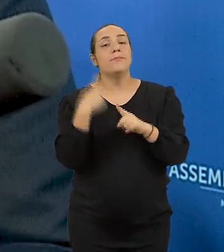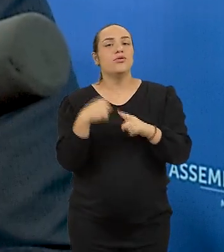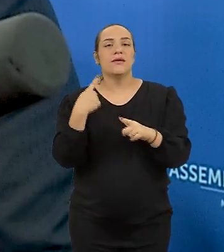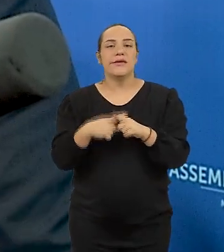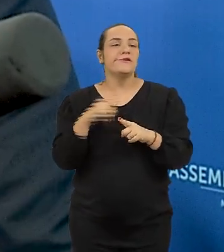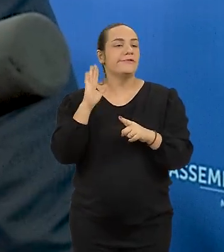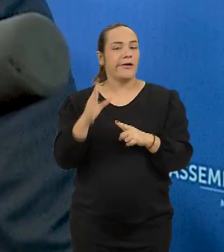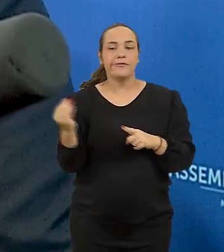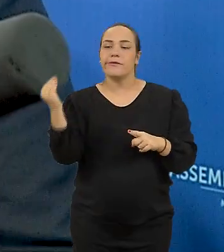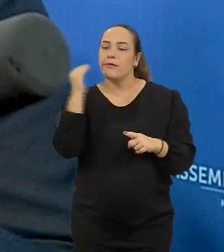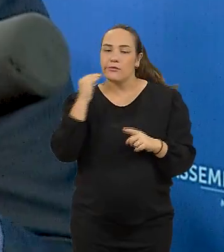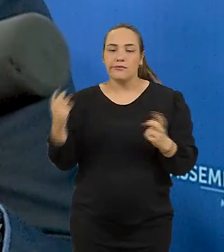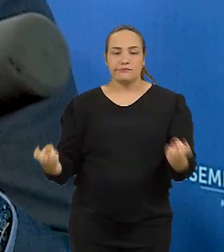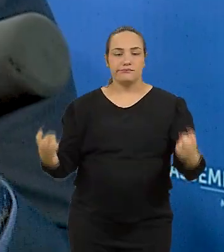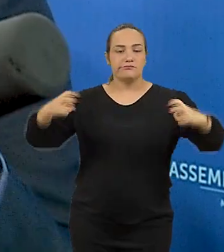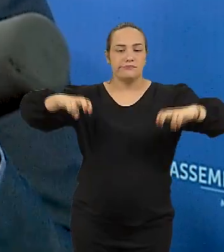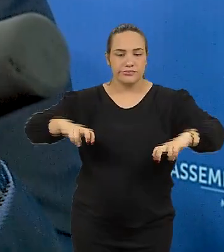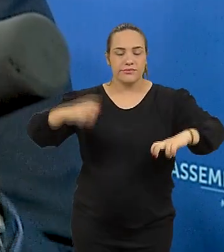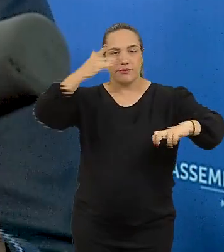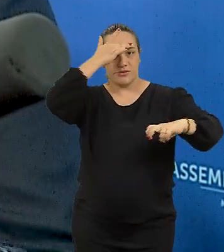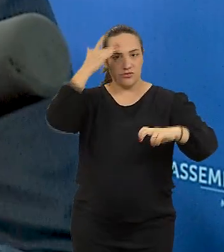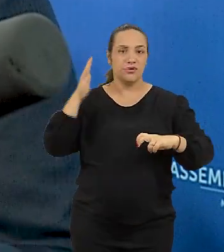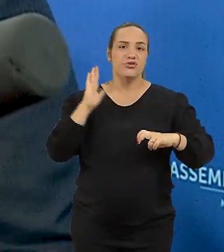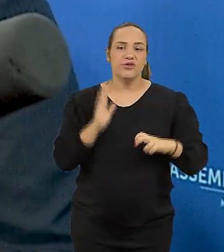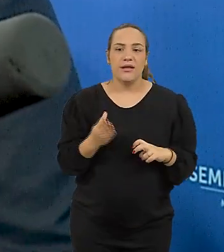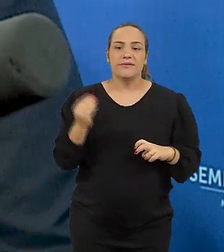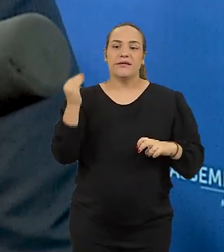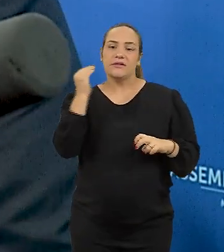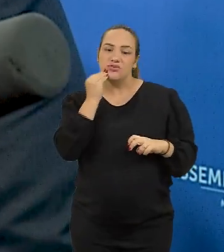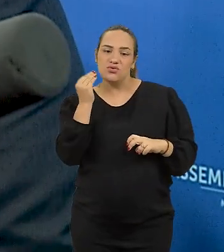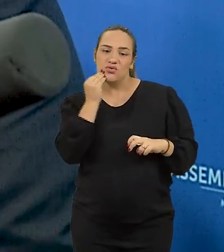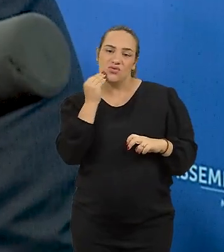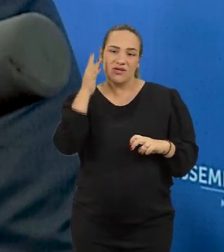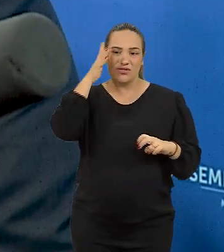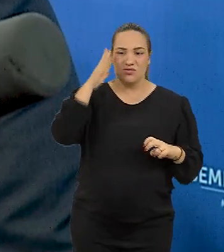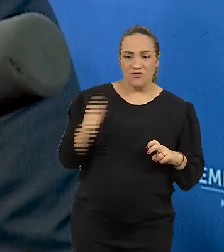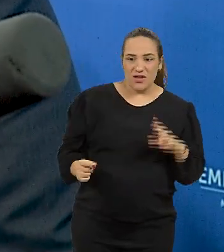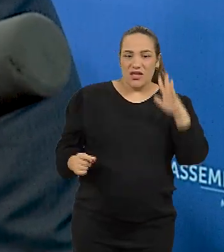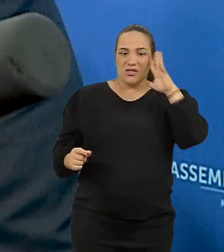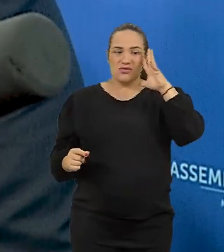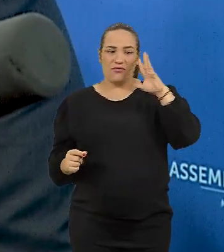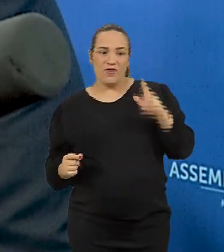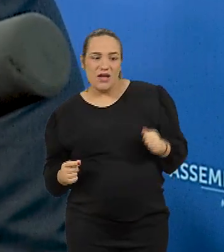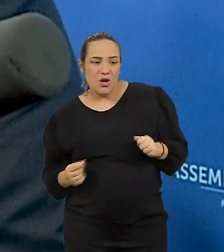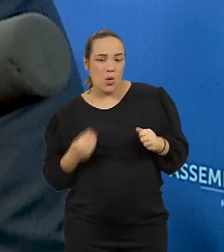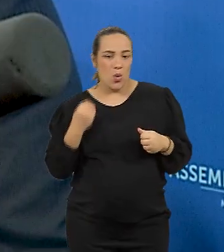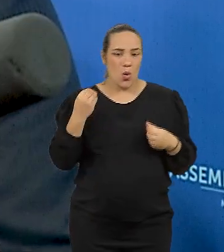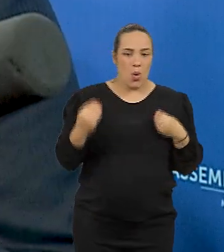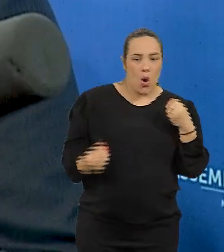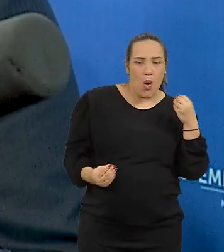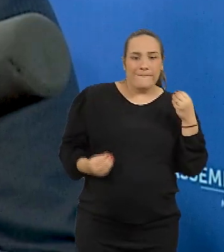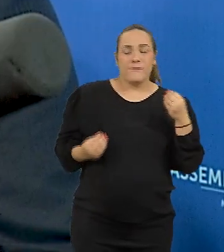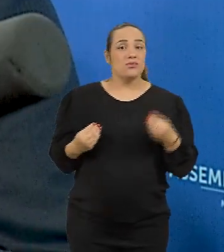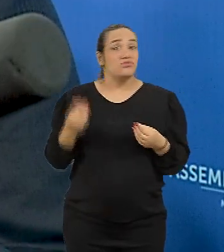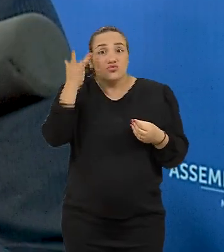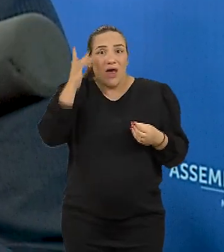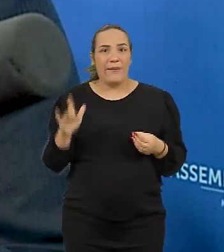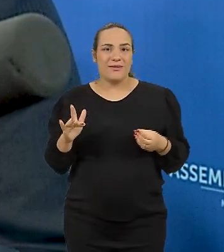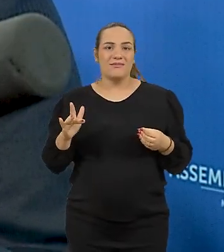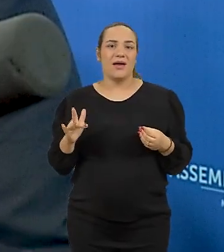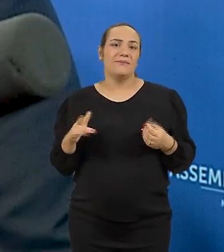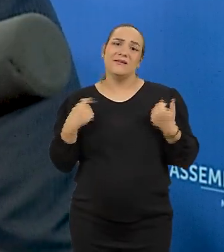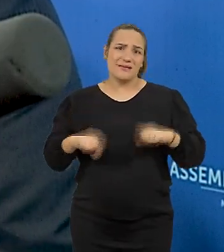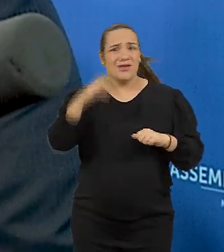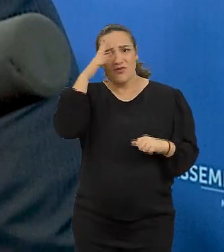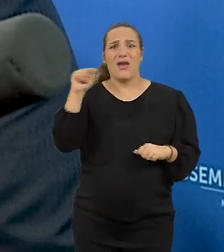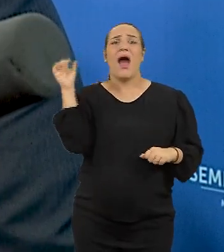tentou negociar com a outra parte, ele já tentou uma saída e nesse momento ele quer